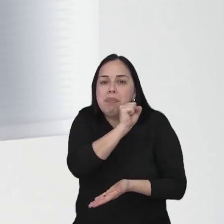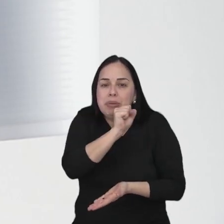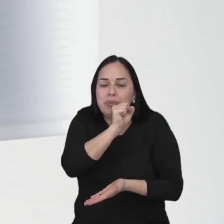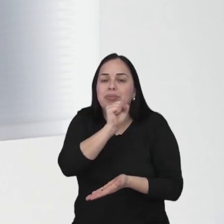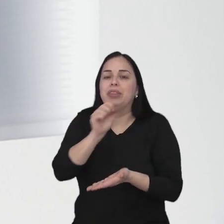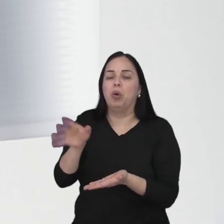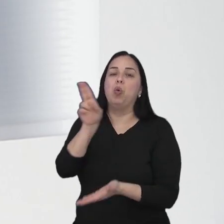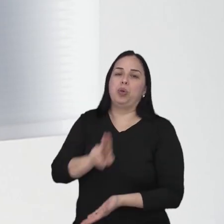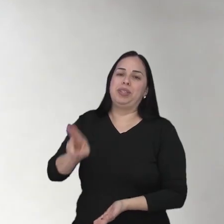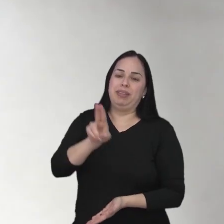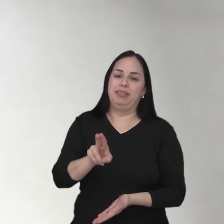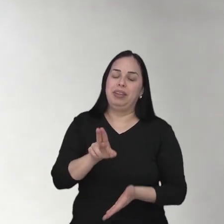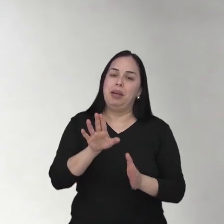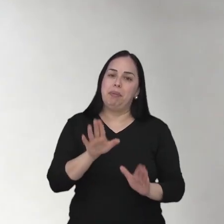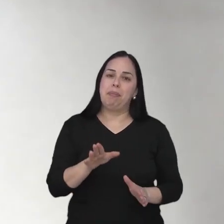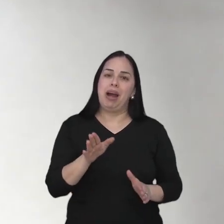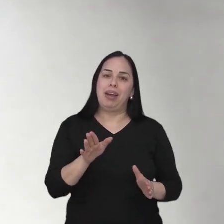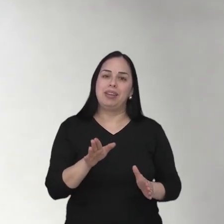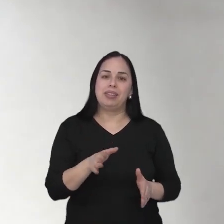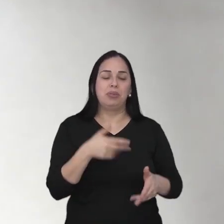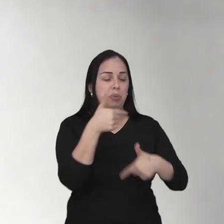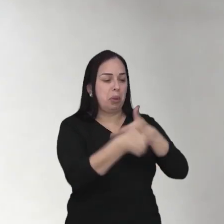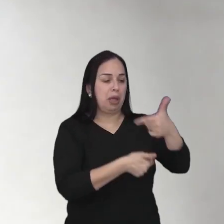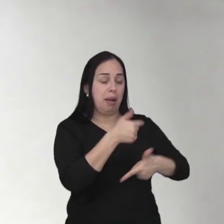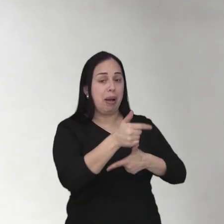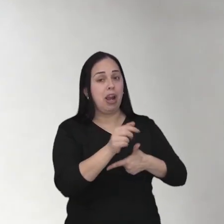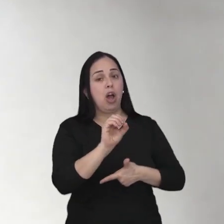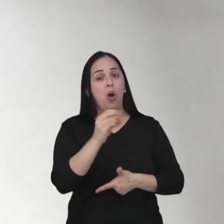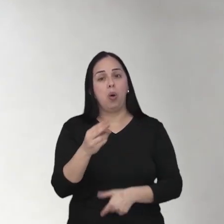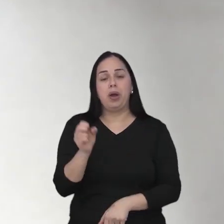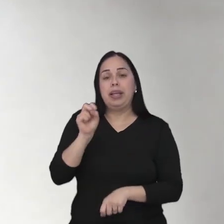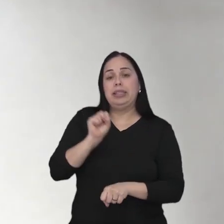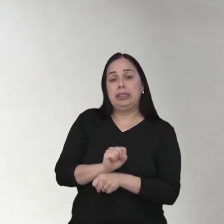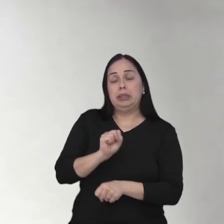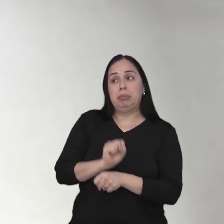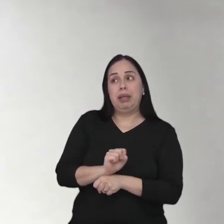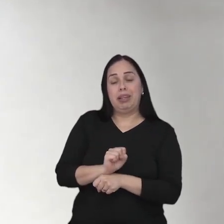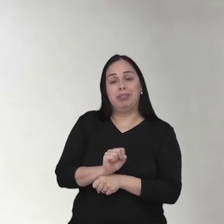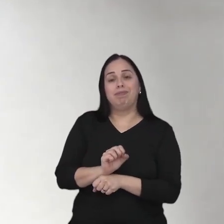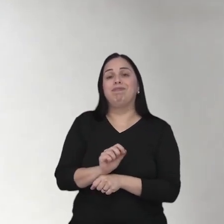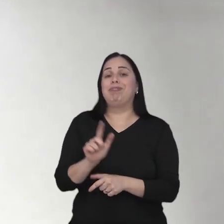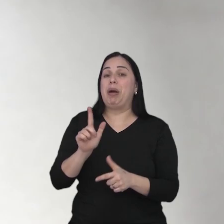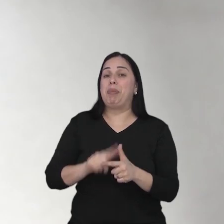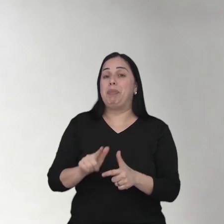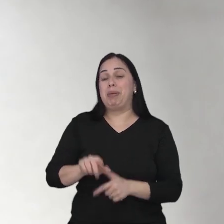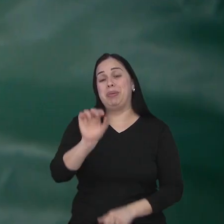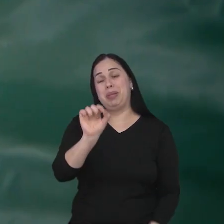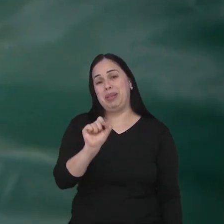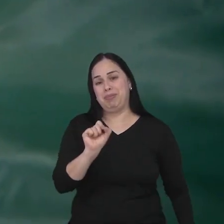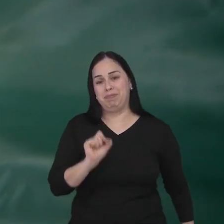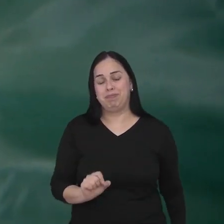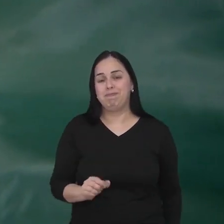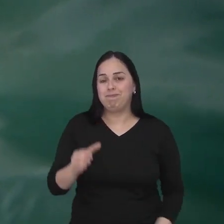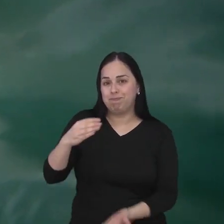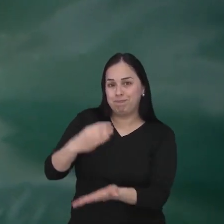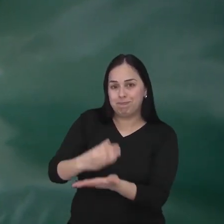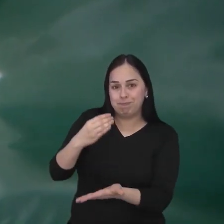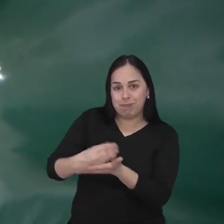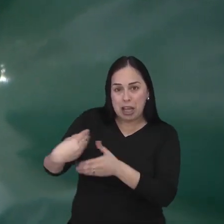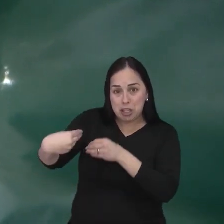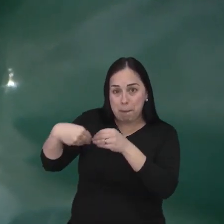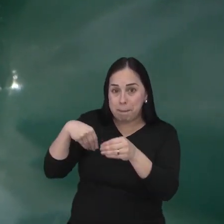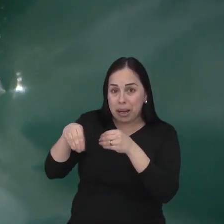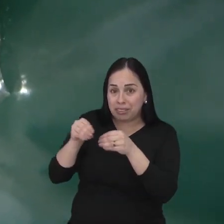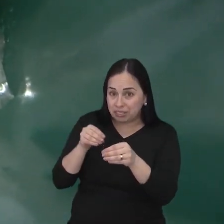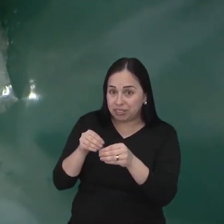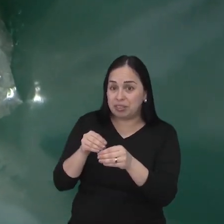rápido fora de casa. Mas no intervalo do trabalho ou na sala de espera, o problema é o mesmo. Os copos